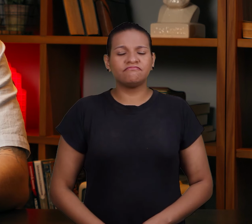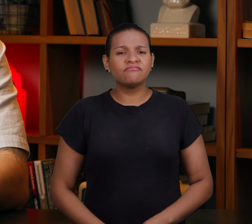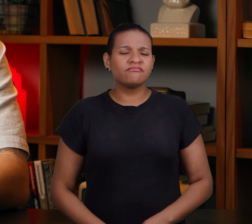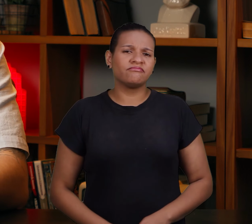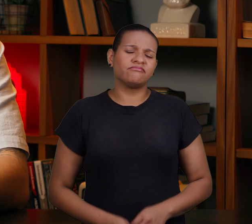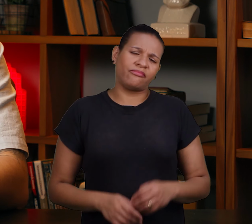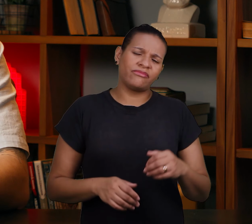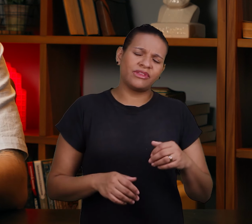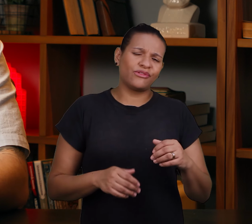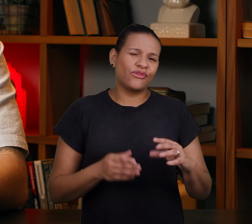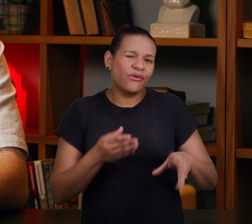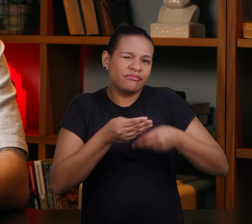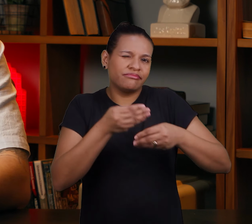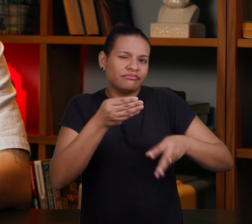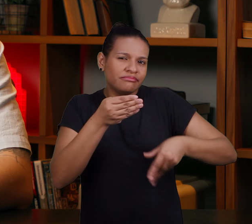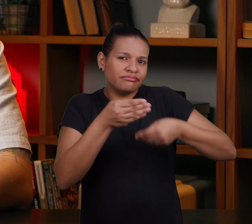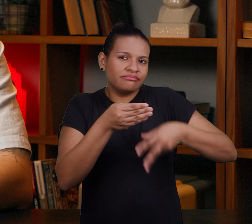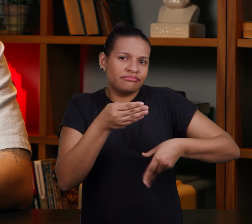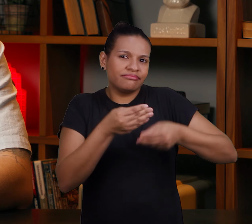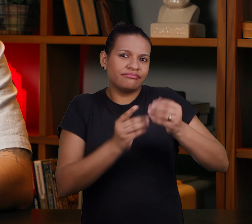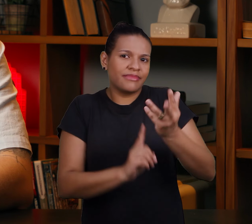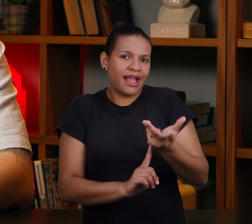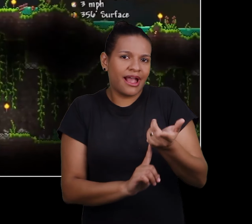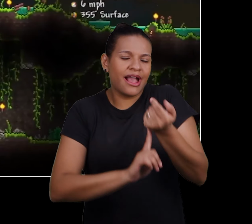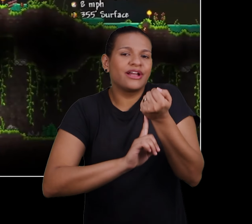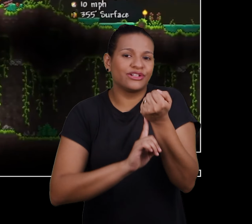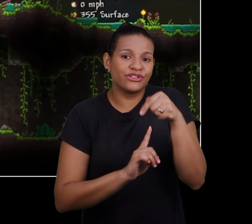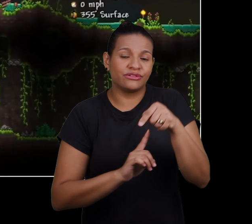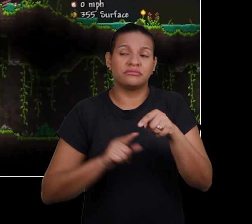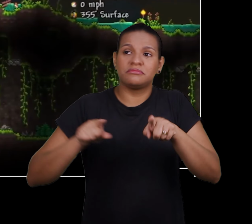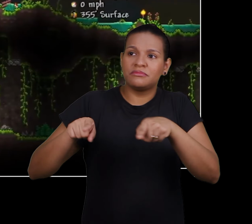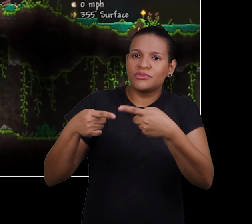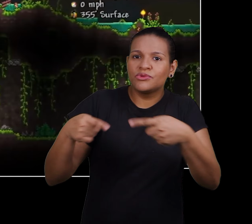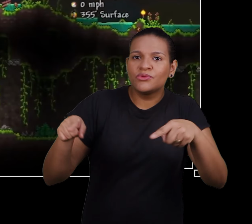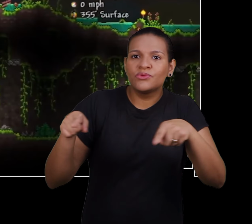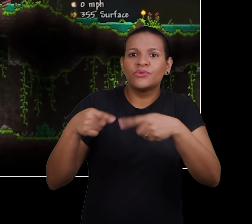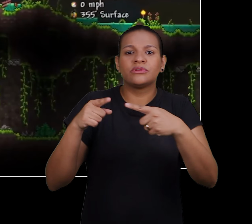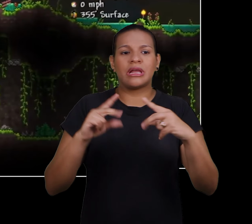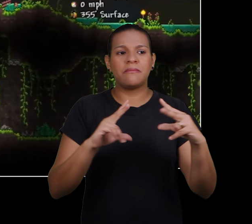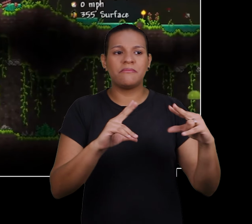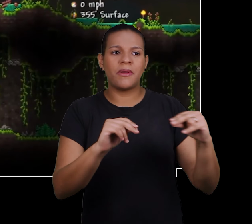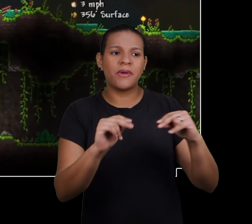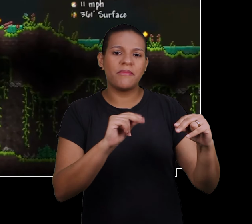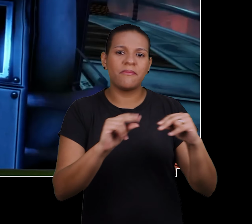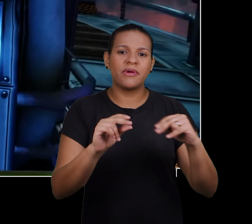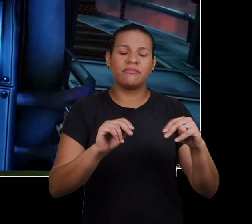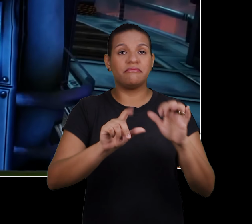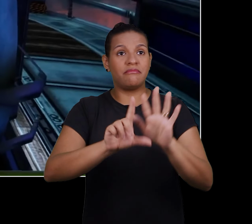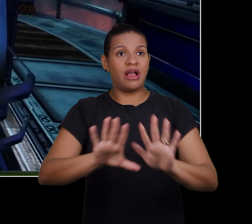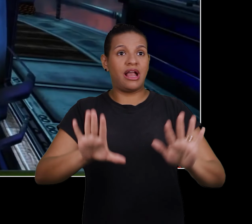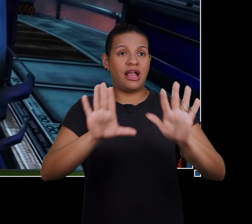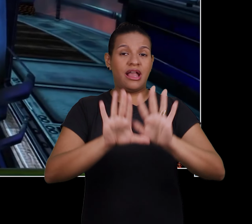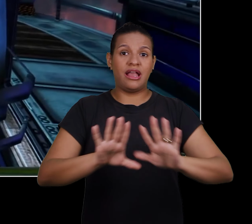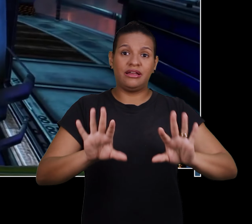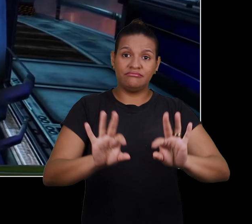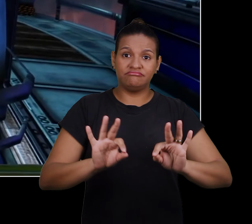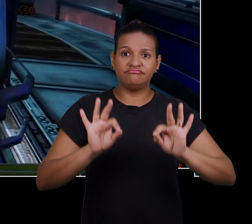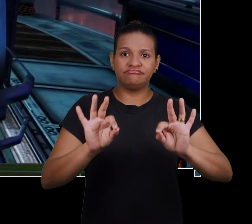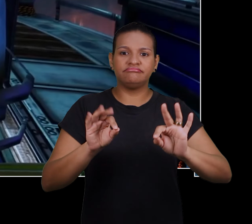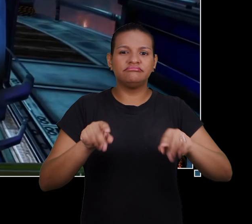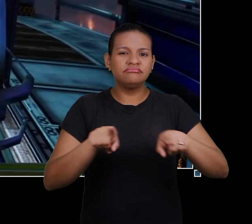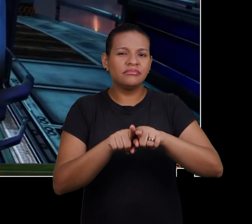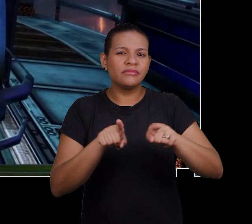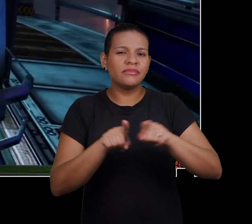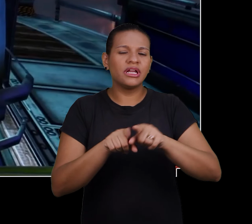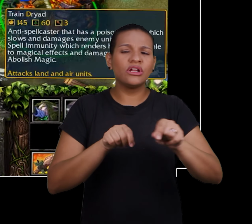Cada vez mais elementos artísticos passaram a compor a produção dos games, e através de trilhas musicais, diálogos, gráficos e até mesmo a